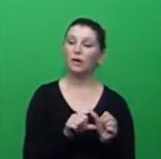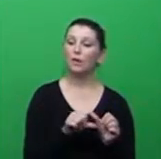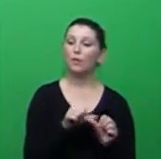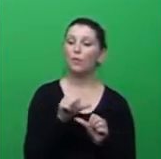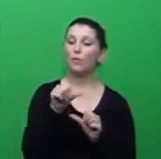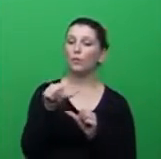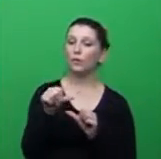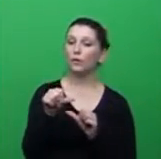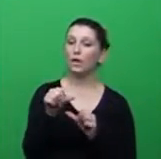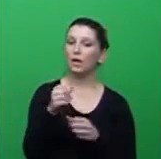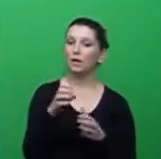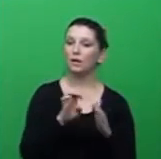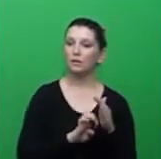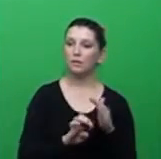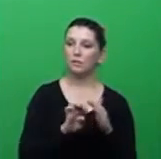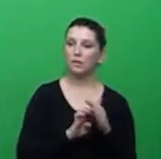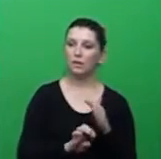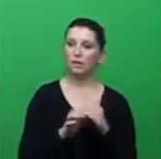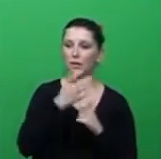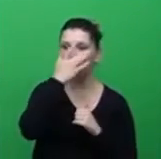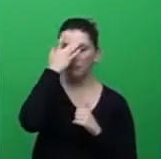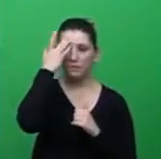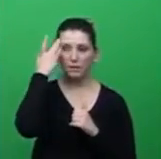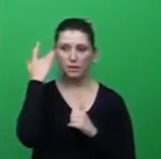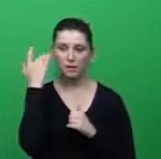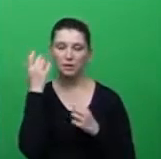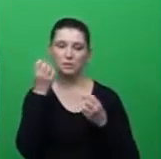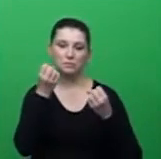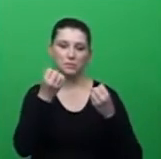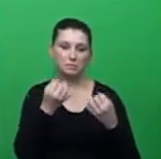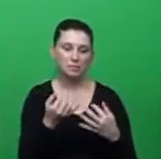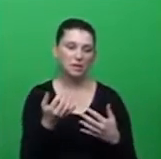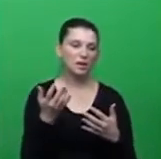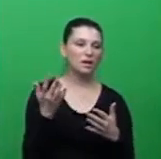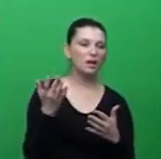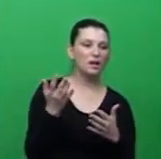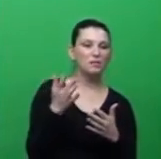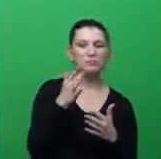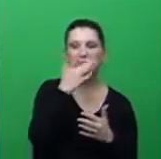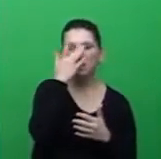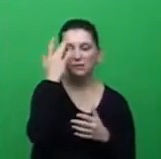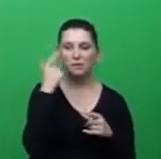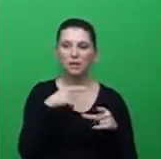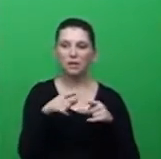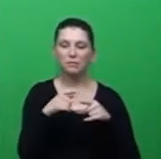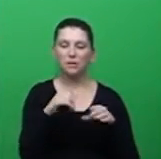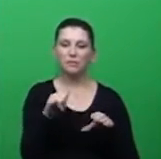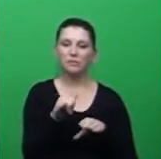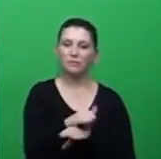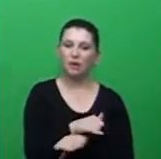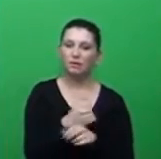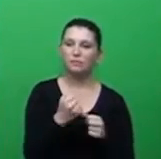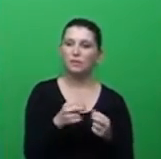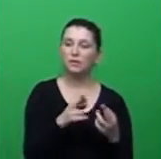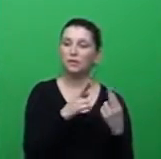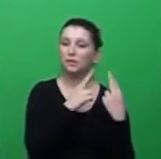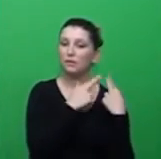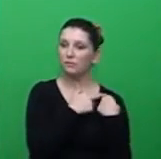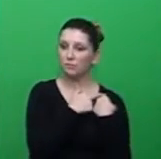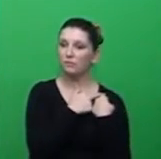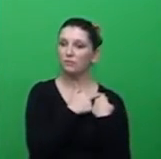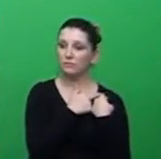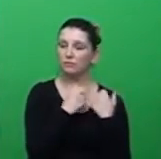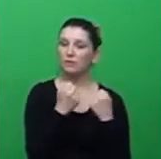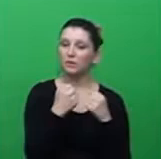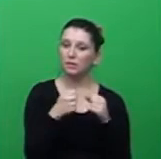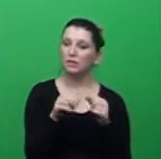ela justifica dizendo que os funcionários estão faltando, que o funcionário é isso, o funcionário é aquilo. Onde é que está a responsabilidade dessa empresa? Então no mínimo tem que ser feito